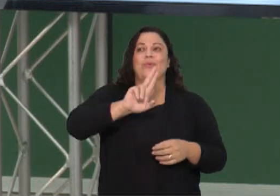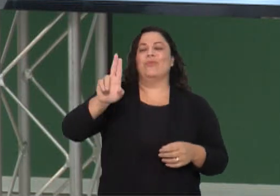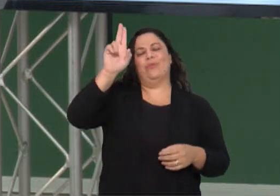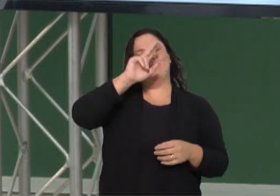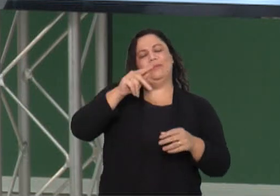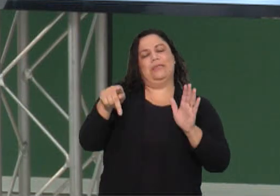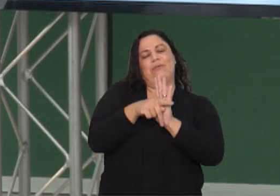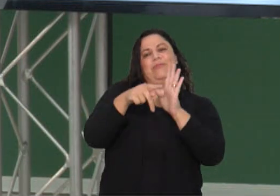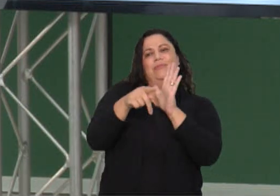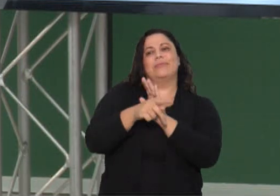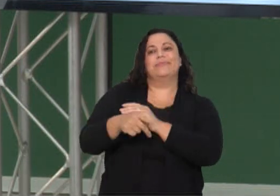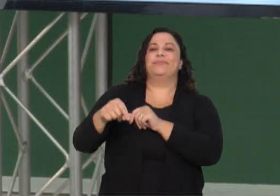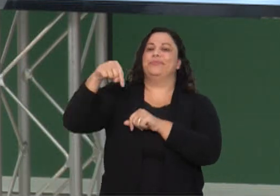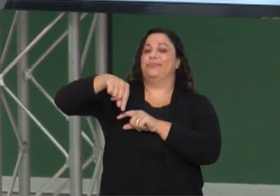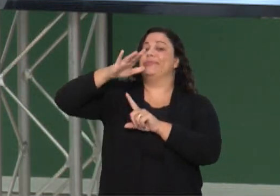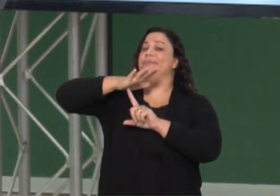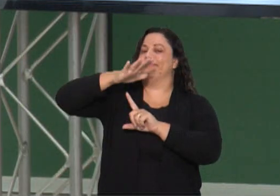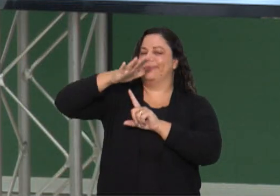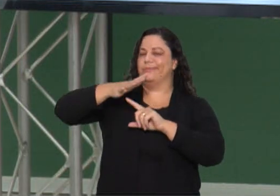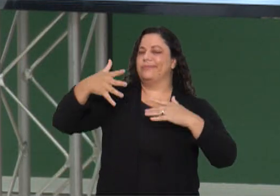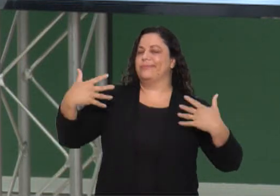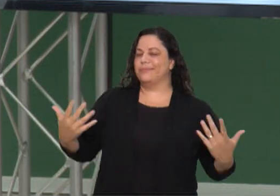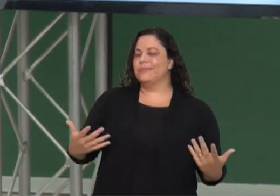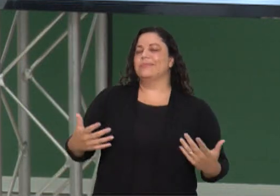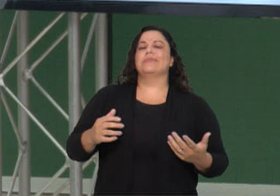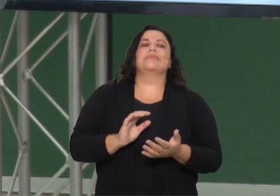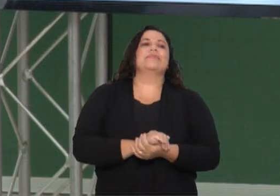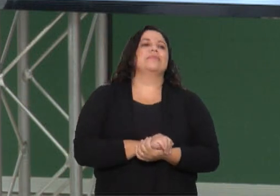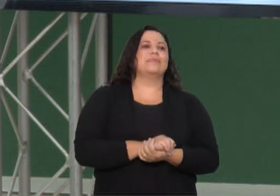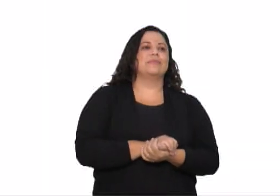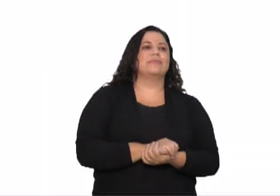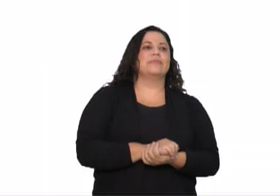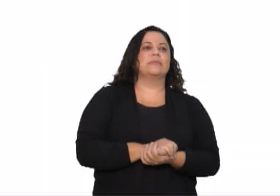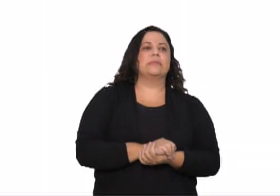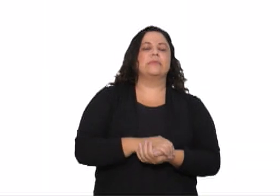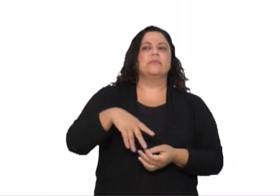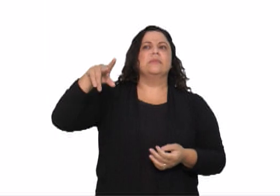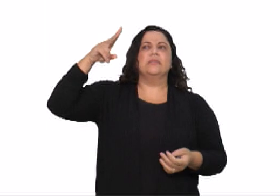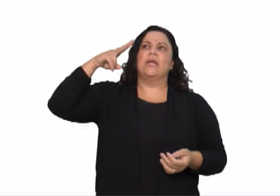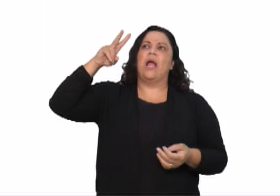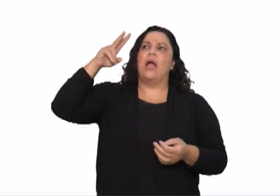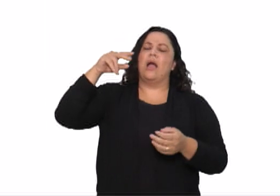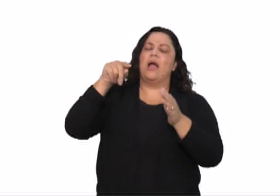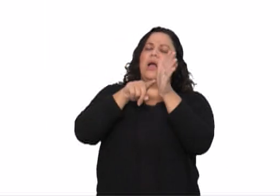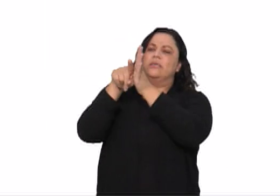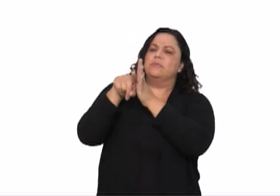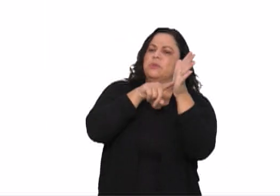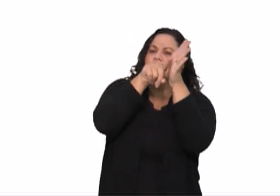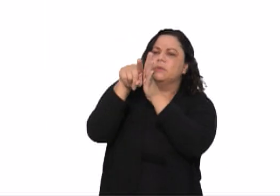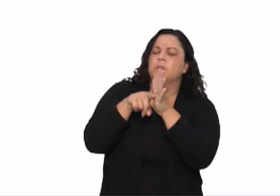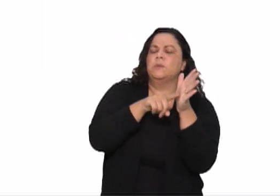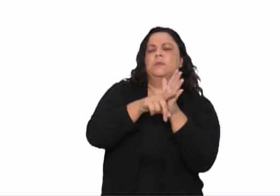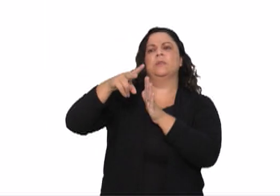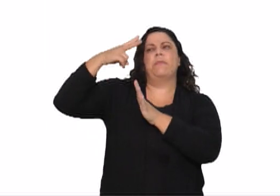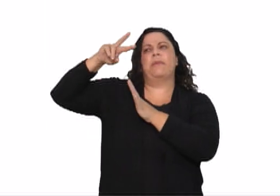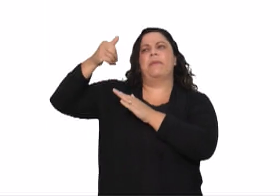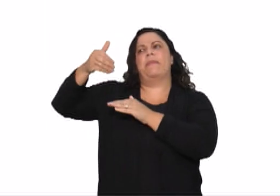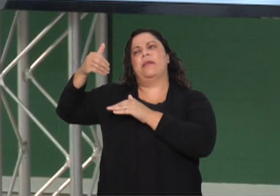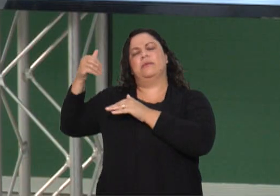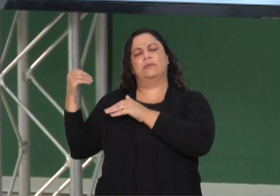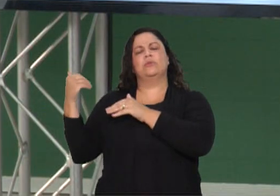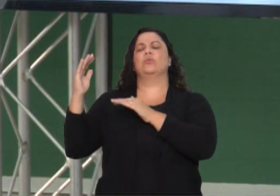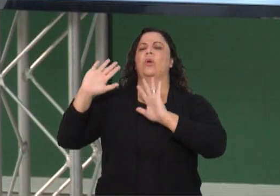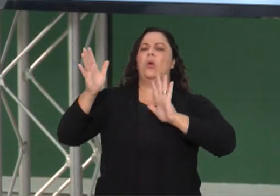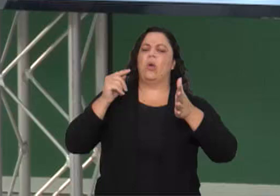mesma funcionalidade, então. Ok? Muito bem. Historiadores têm uma divisão tradicional para nós podermos se localizarmos,